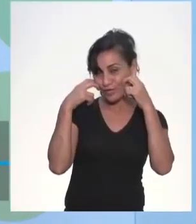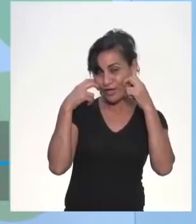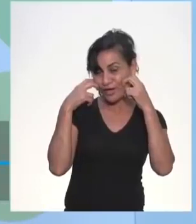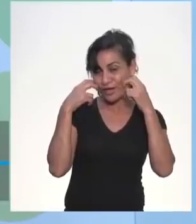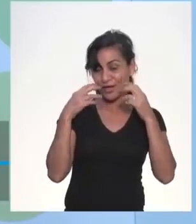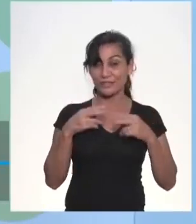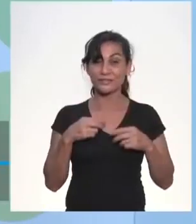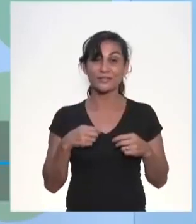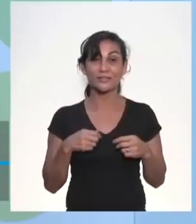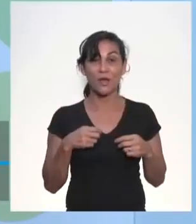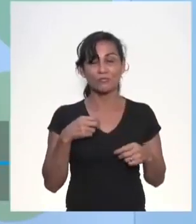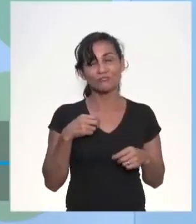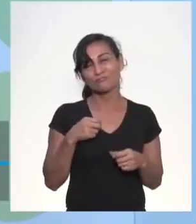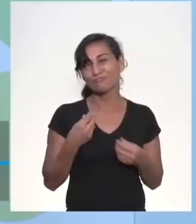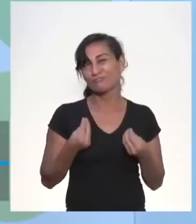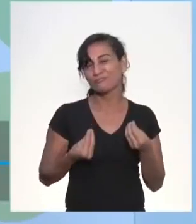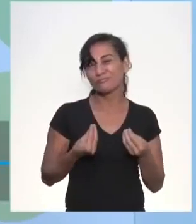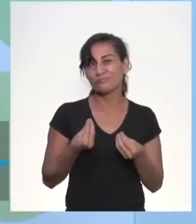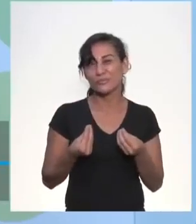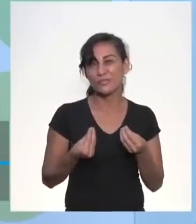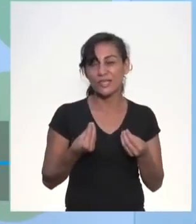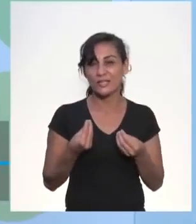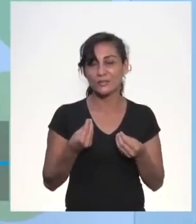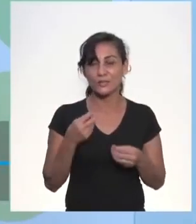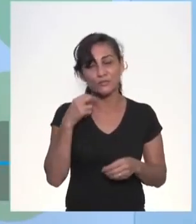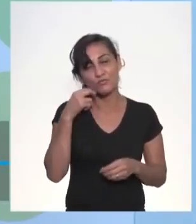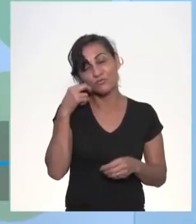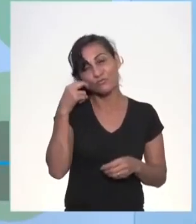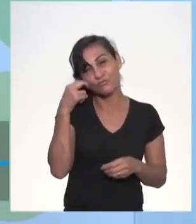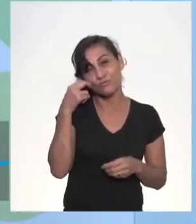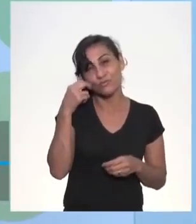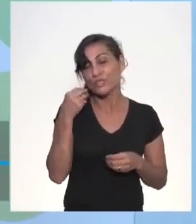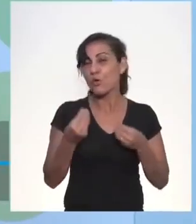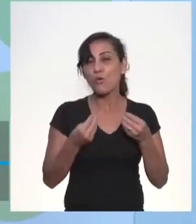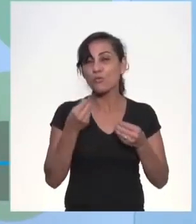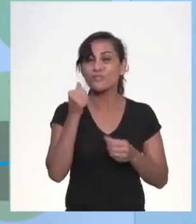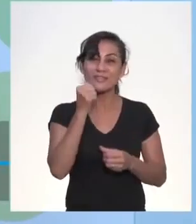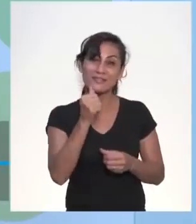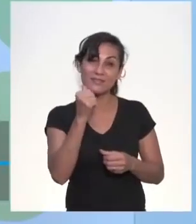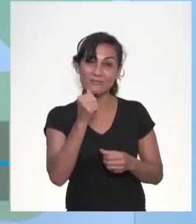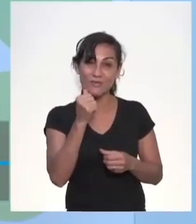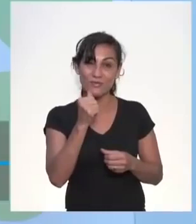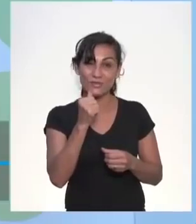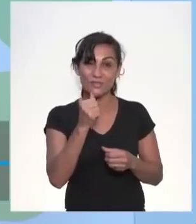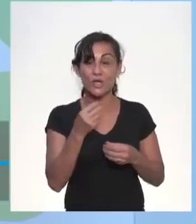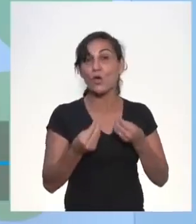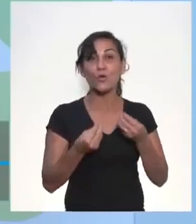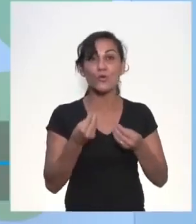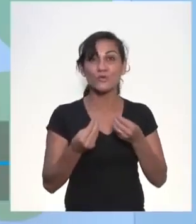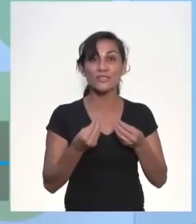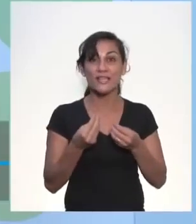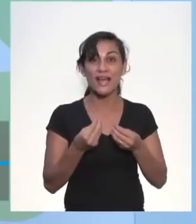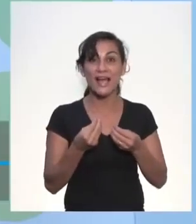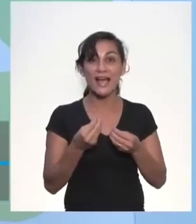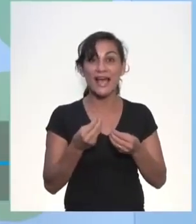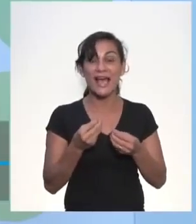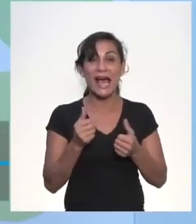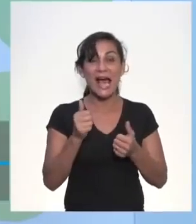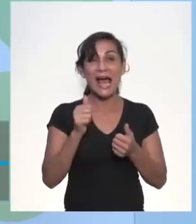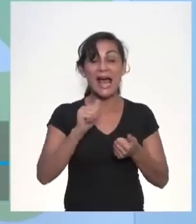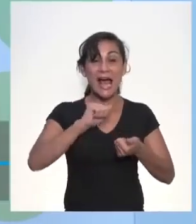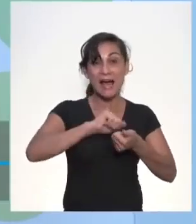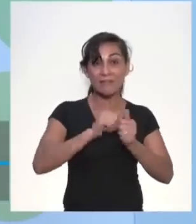mais quietinha, mais discreta? Como seria essa moça? Vamos ver se eles conseguem mandar aí essa moça,